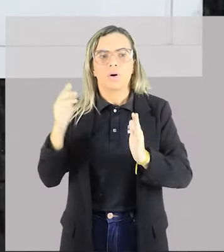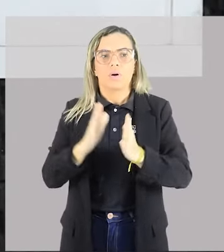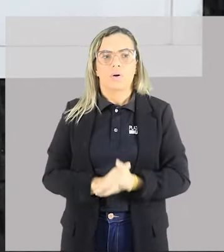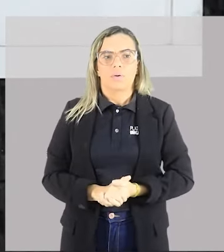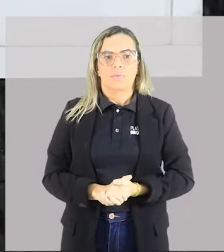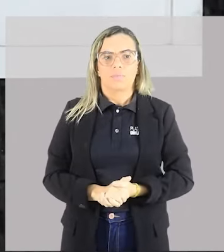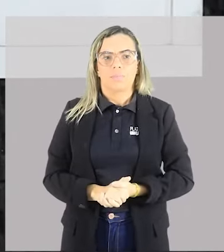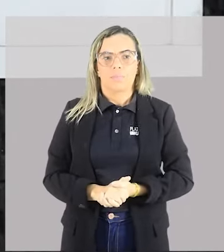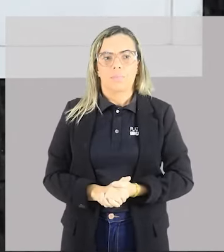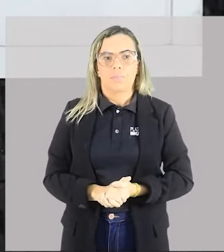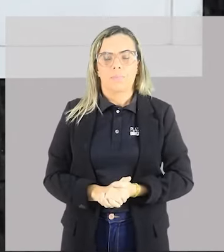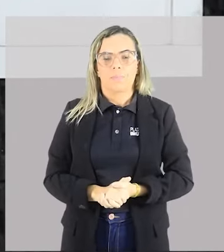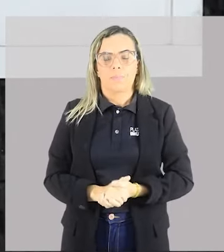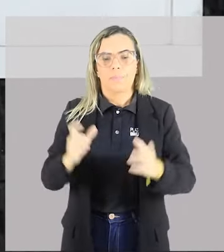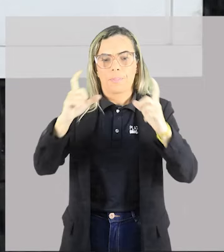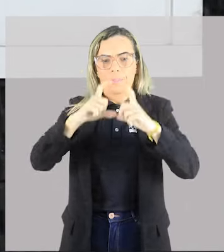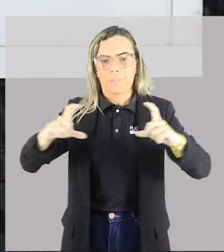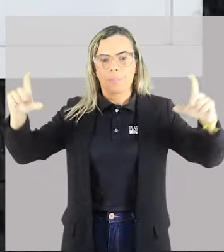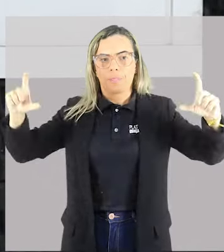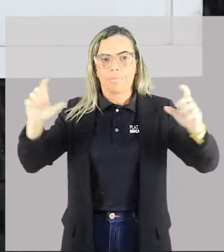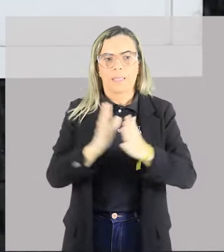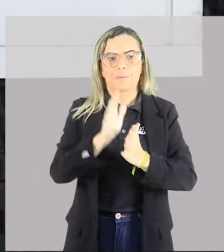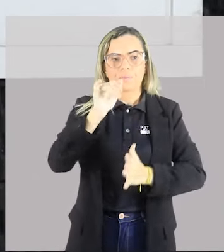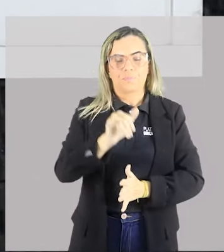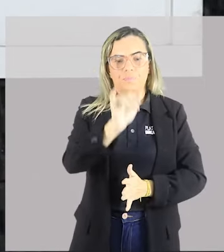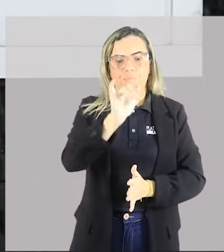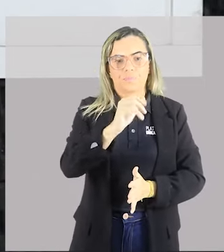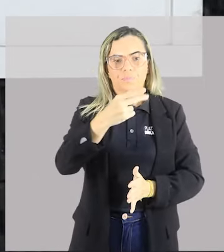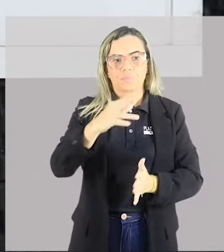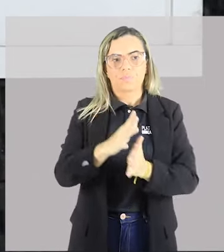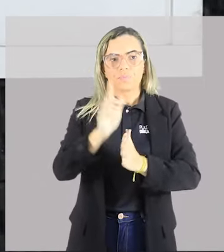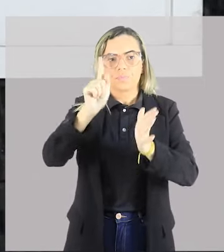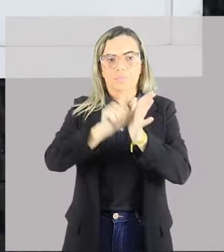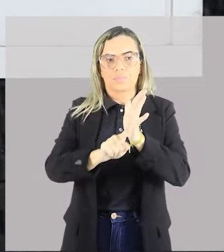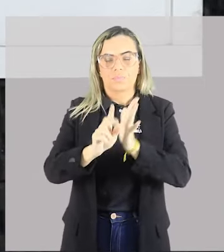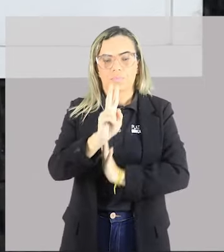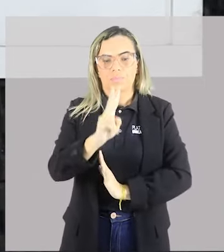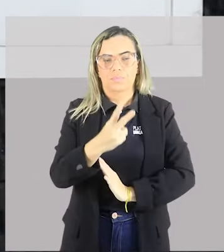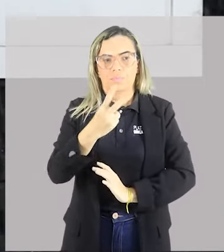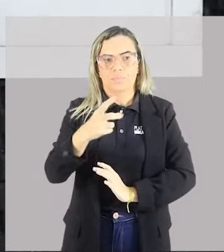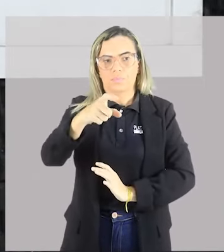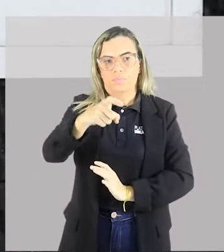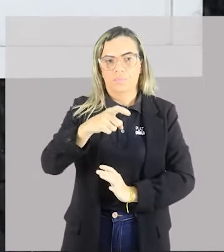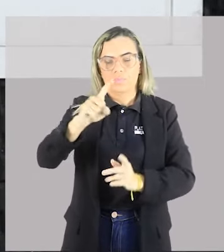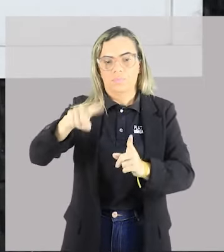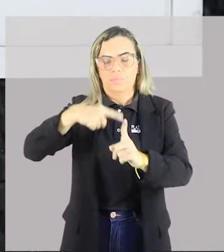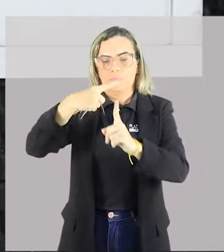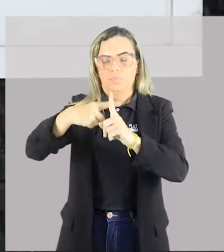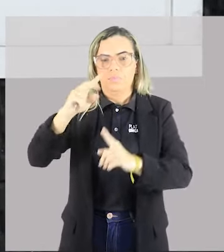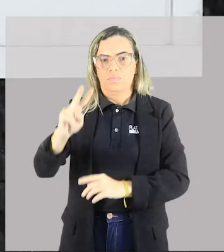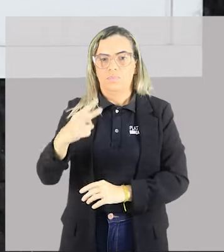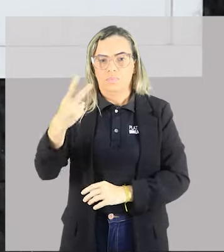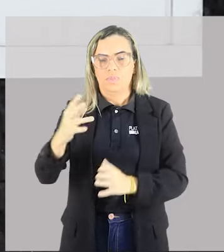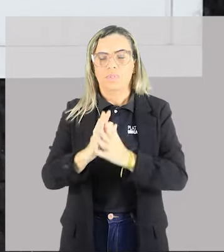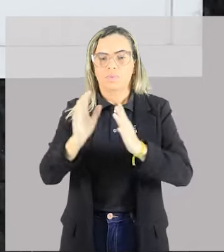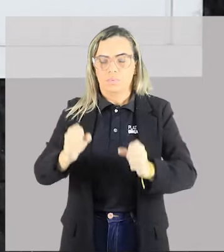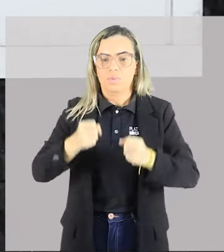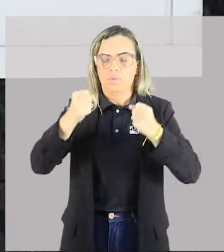igual a -2x + 2 essa expressão pode ser escrita desta